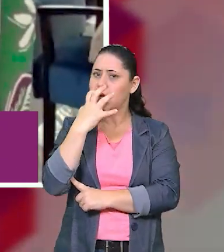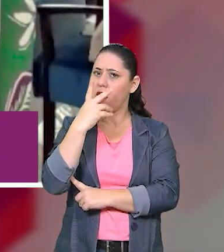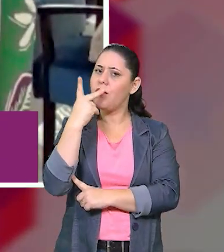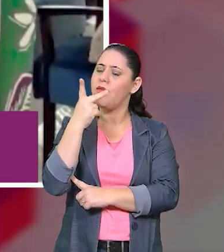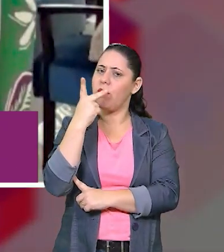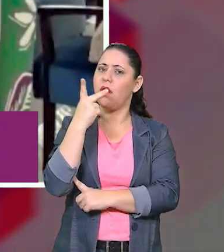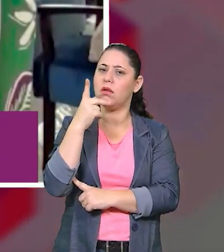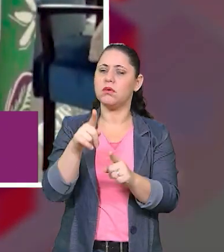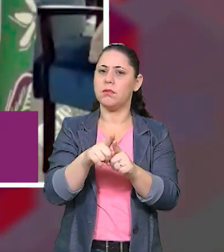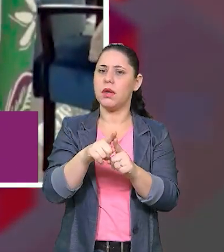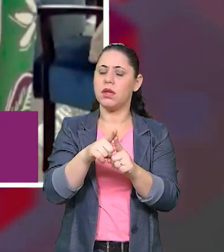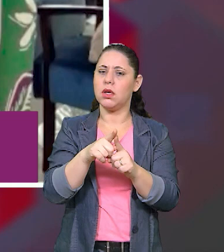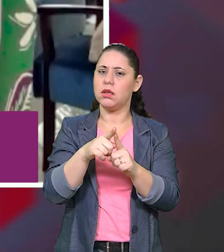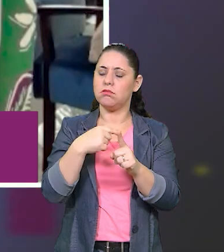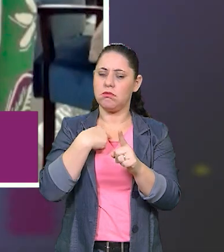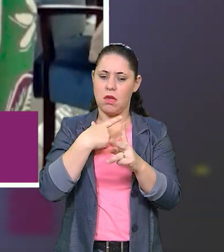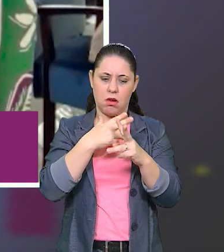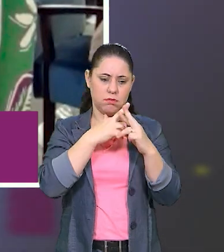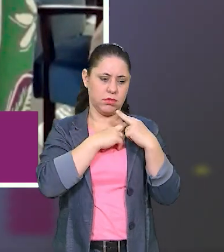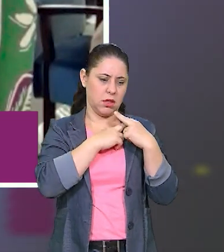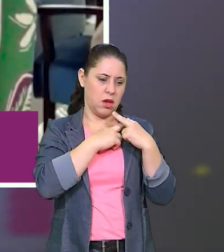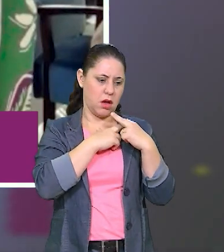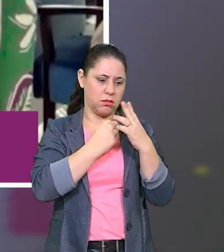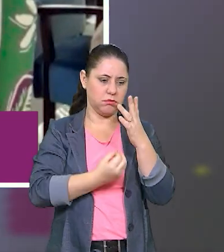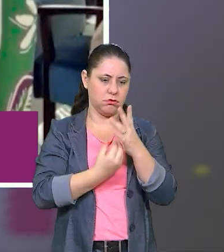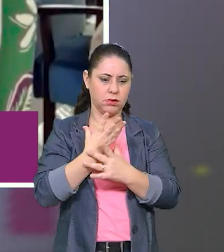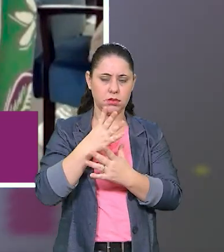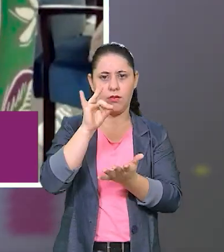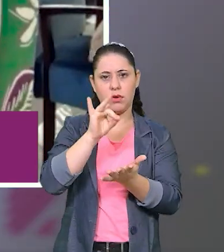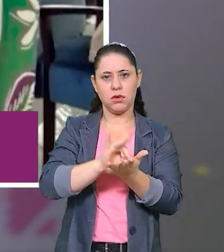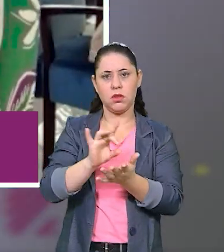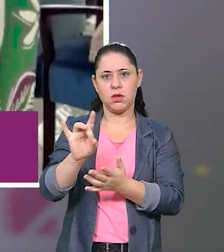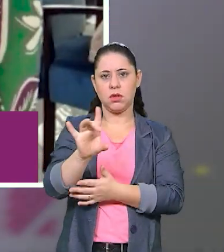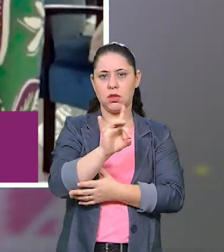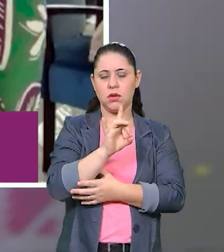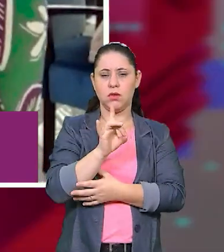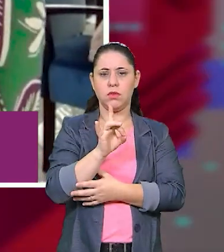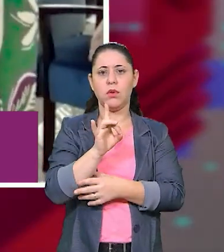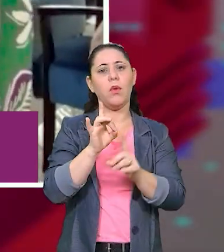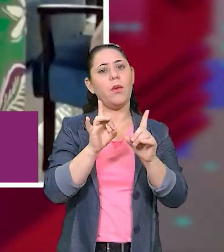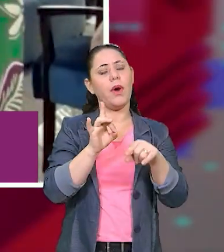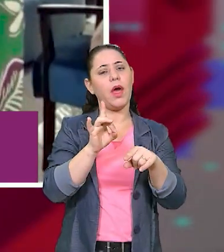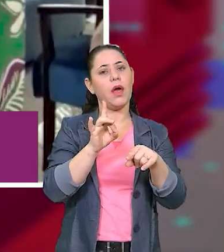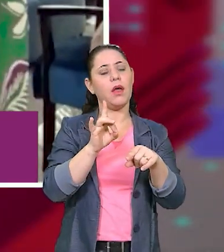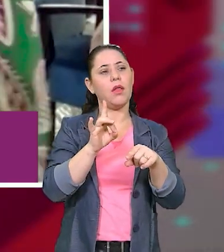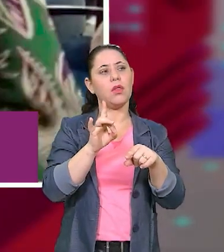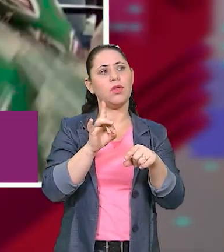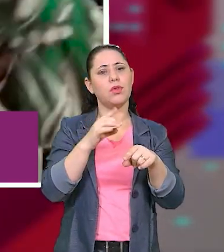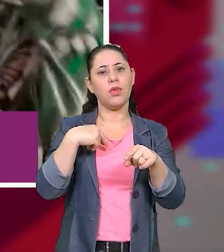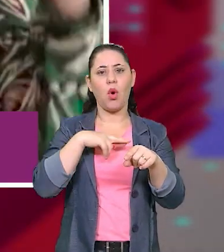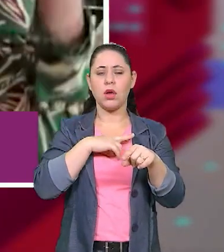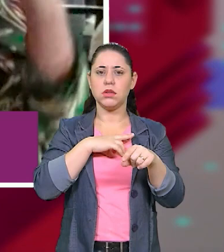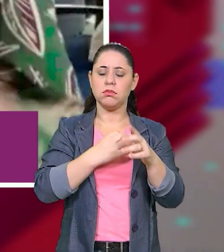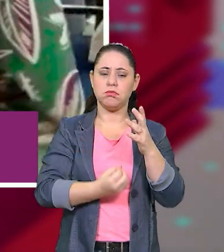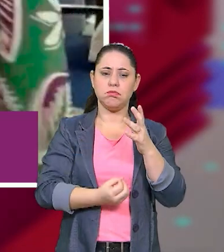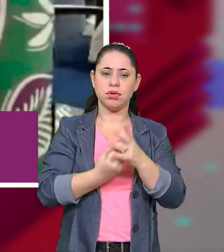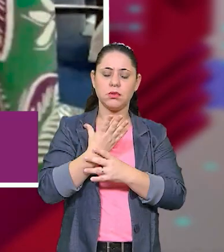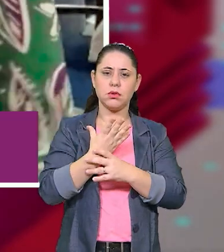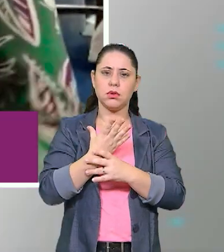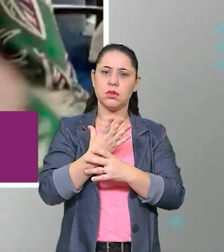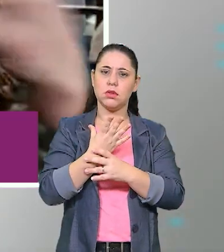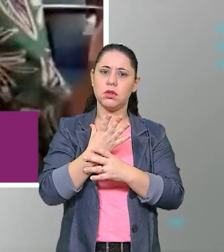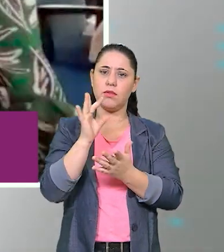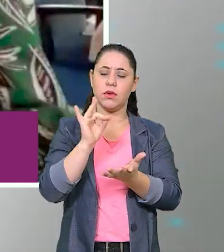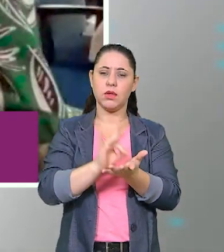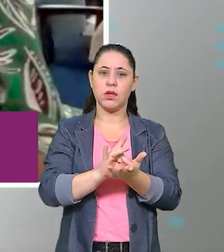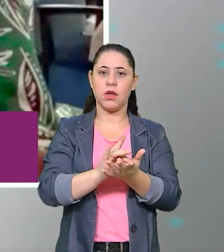realidade. A gente gera energia, né? O tempo todo, nós somos energia. Tudo é energia.